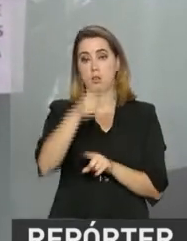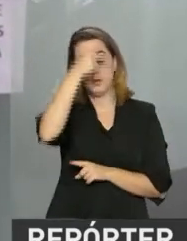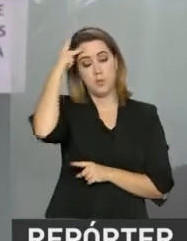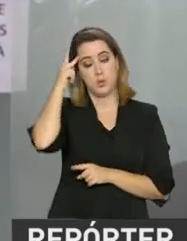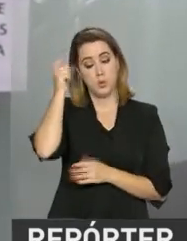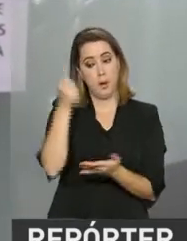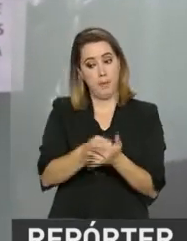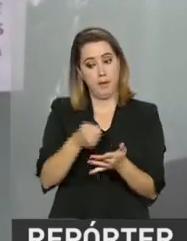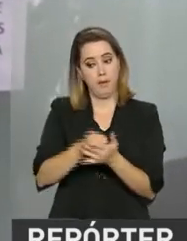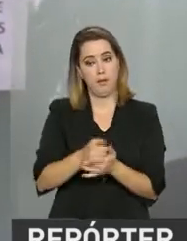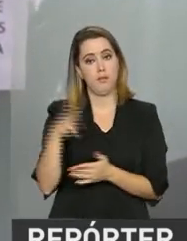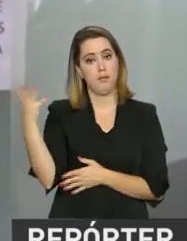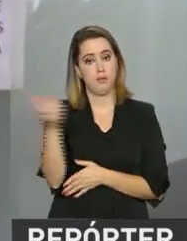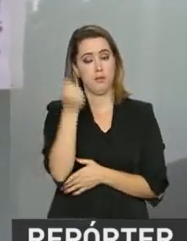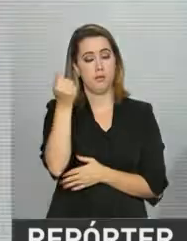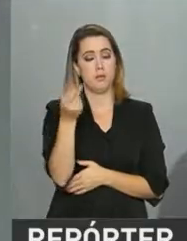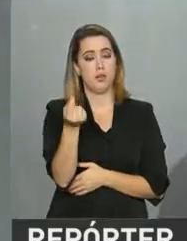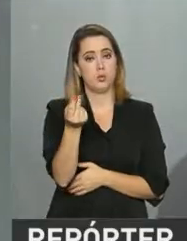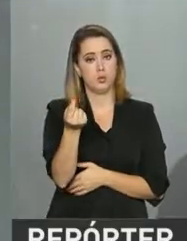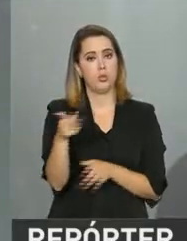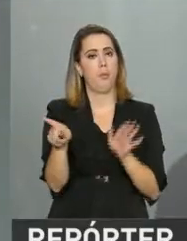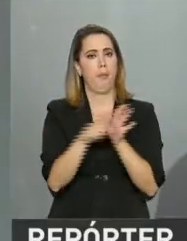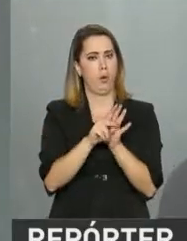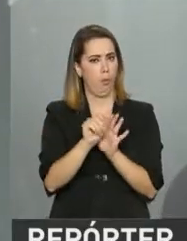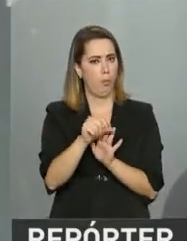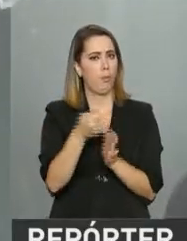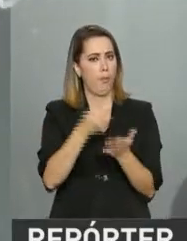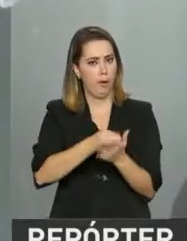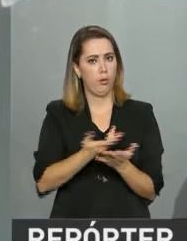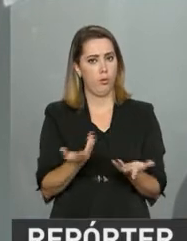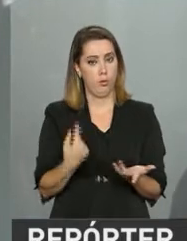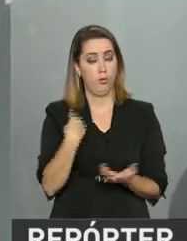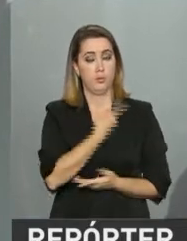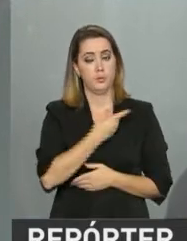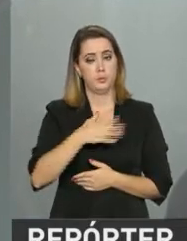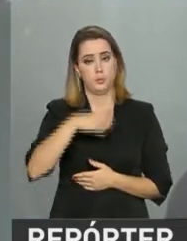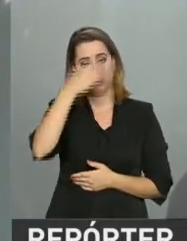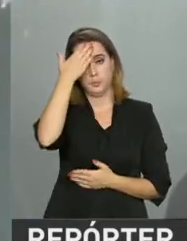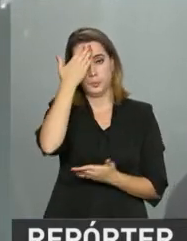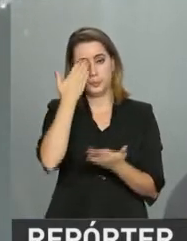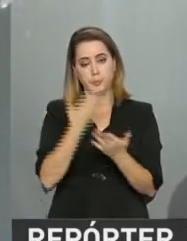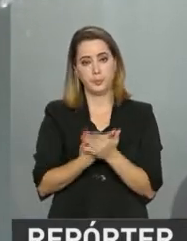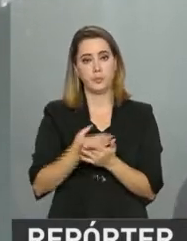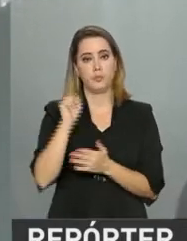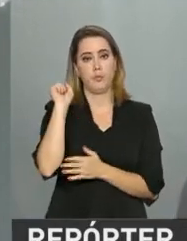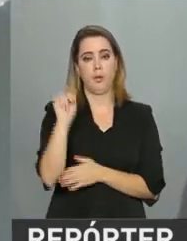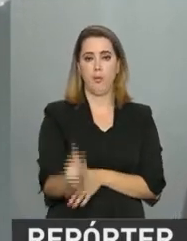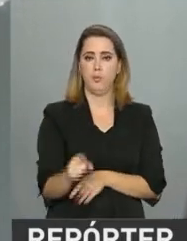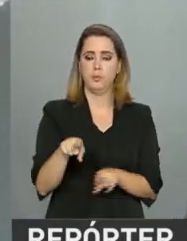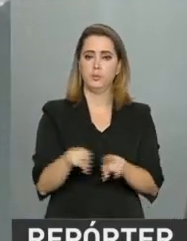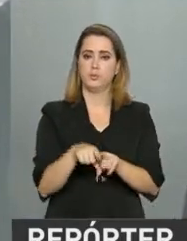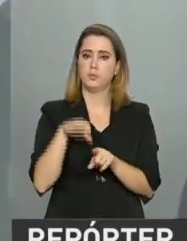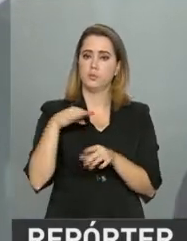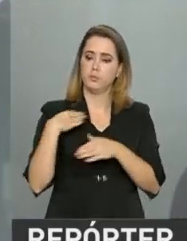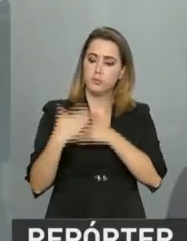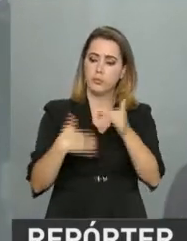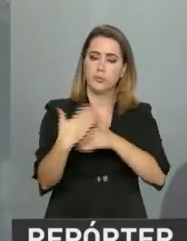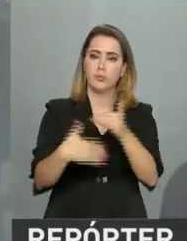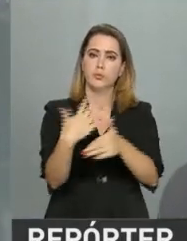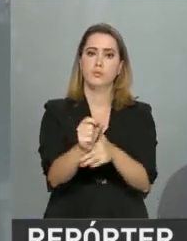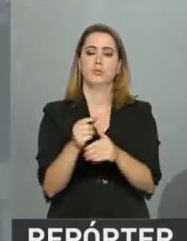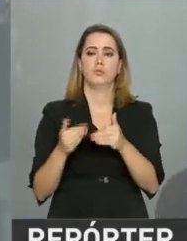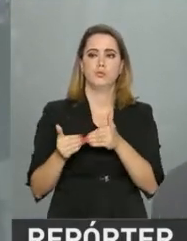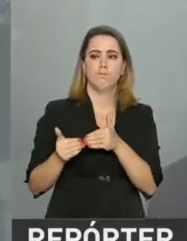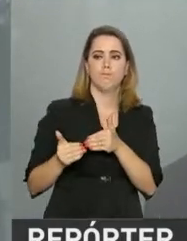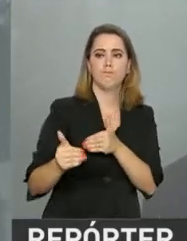que contribui e saca da sua aposentadoria. Mas tenho absoluta certeza que o país vai ter um sistema previdenciário permanente, de